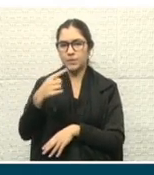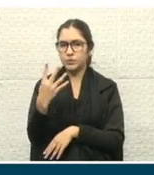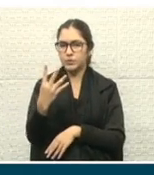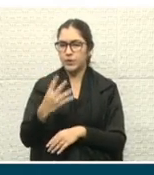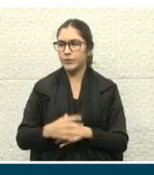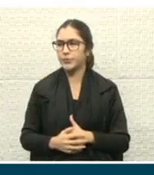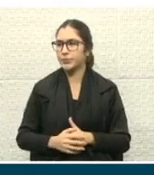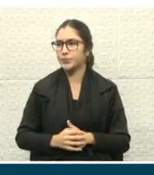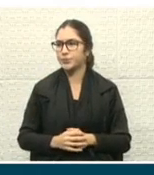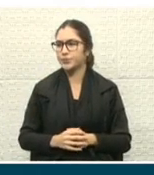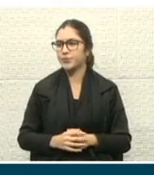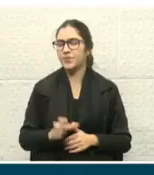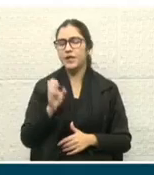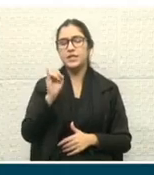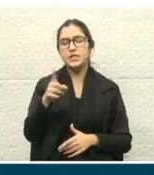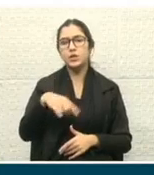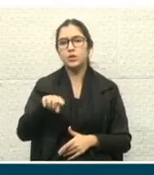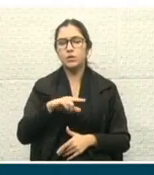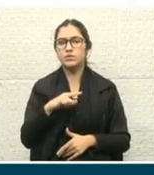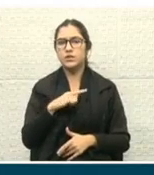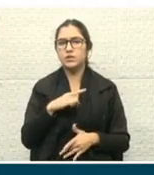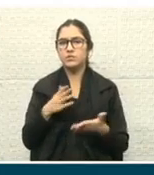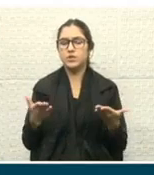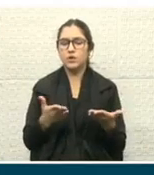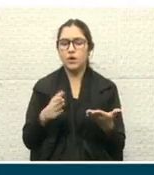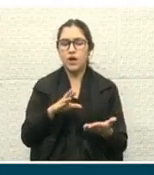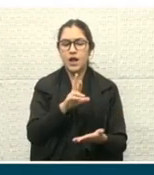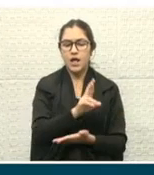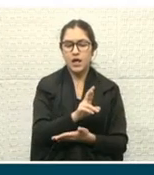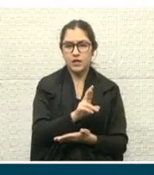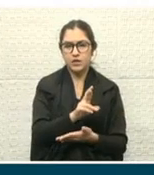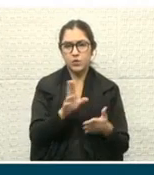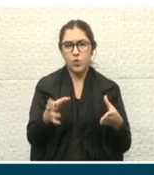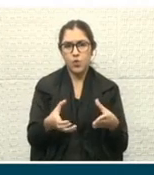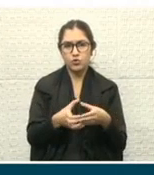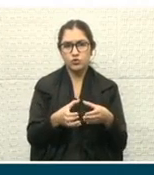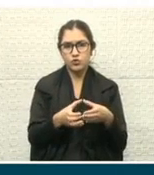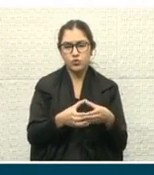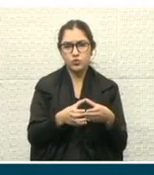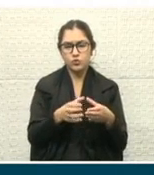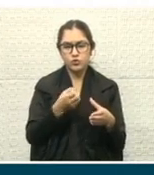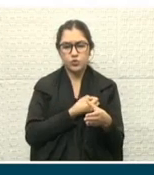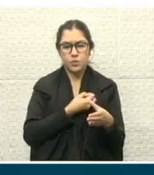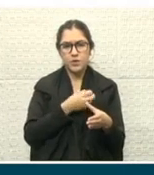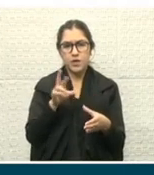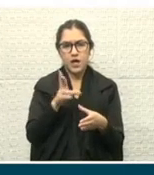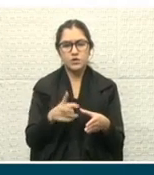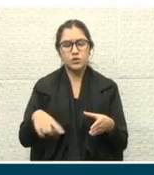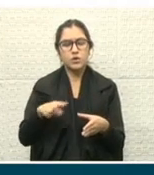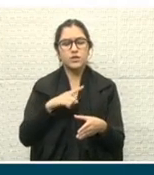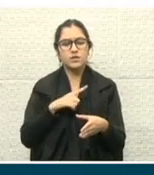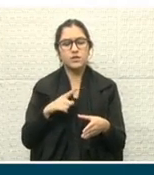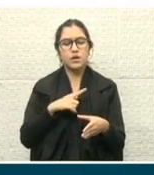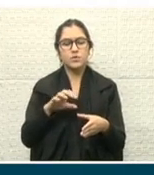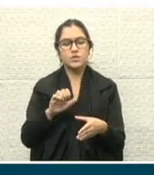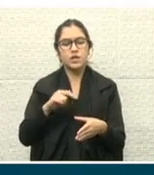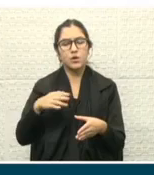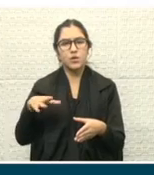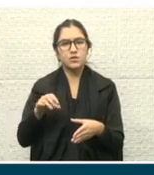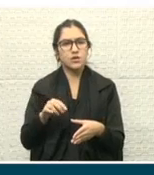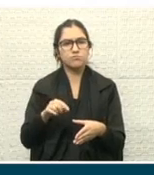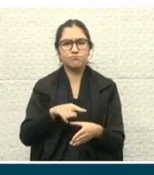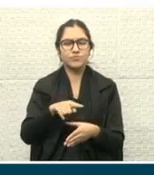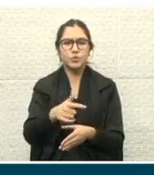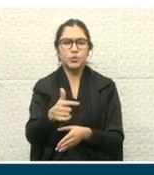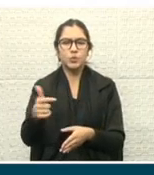4. Se nós estivéssemos em R, no conjunto de números reais, nós teríamos que essa equação